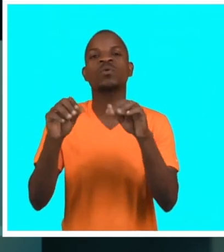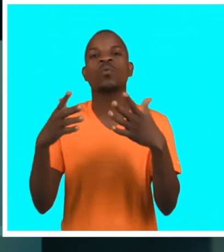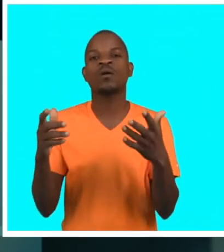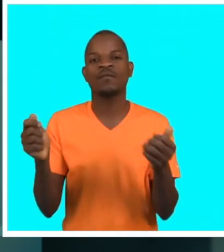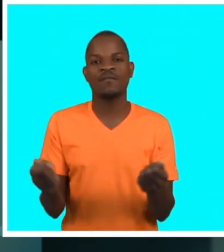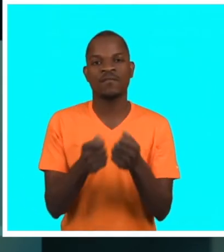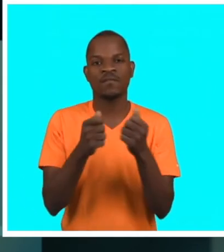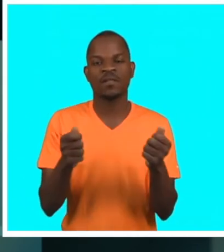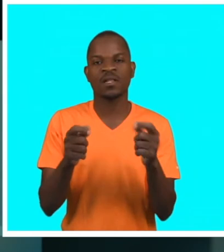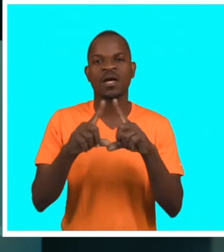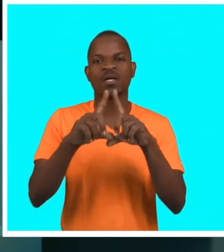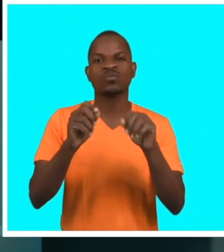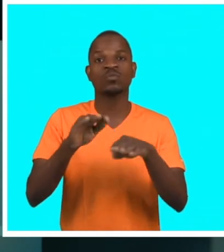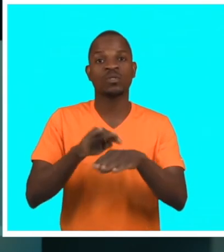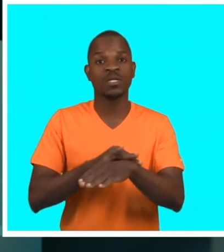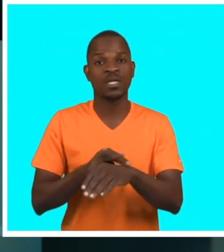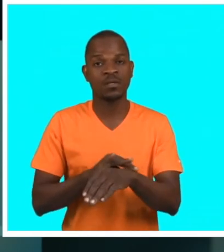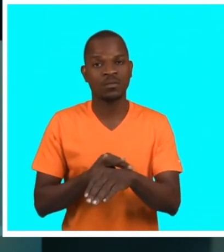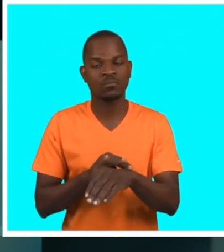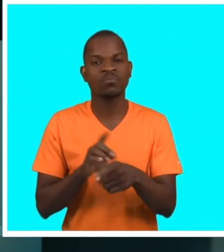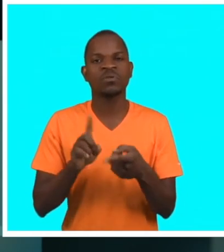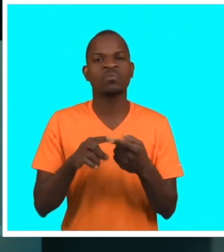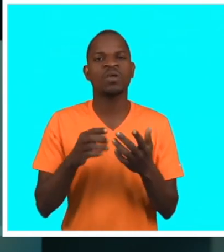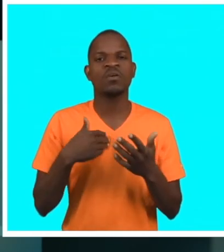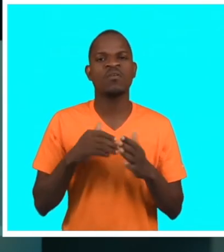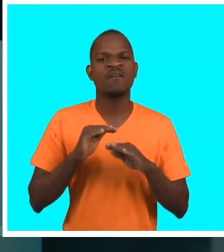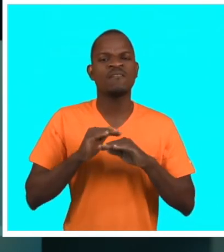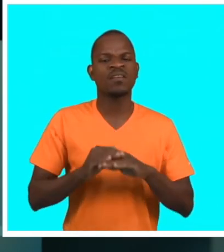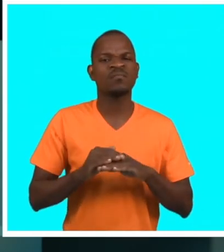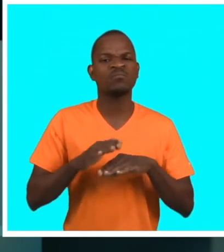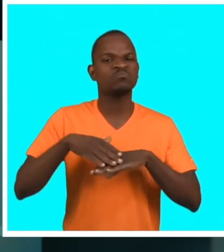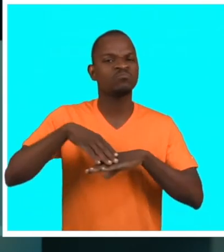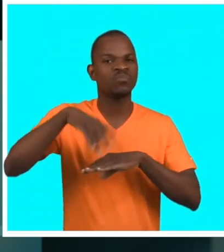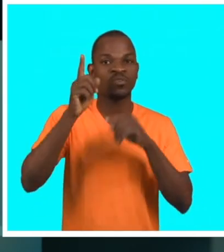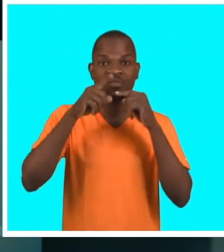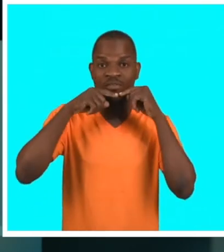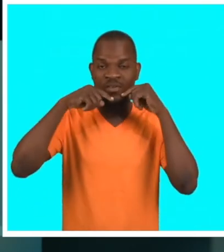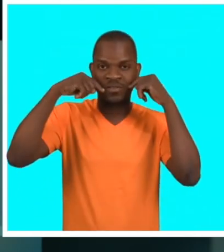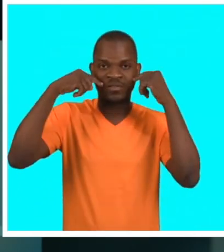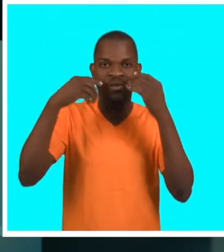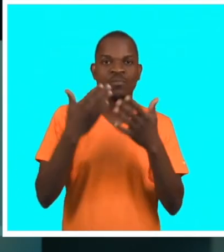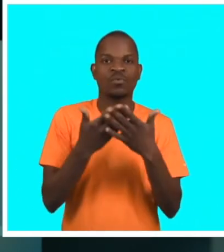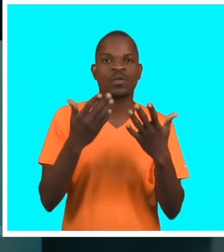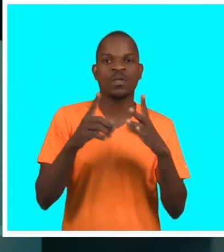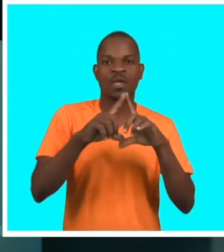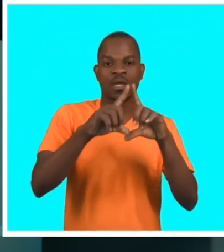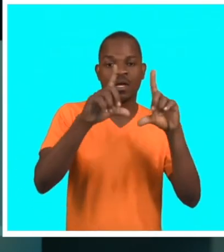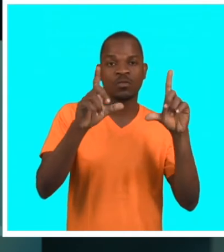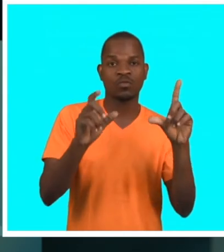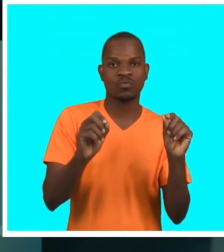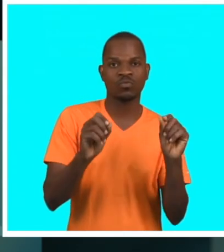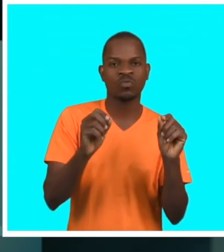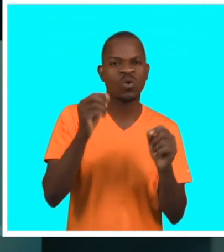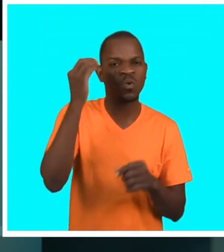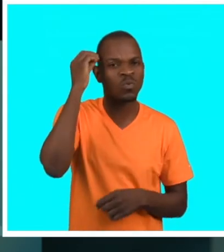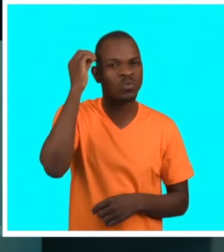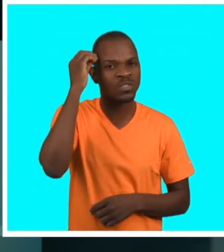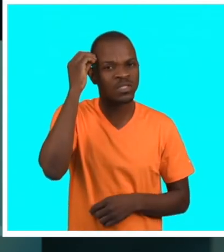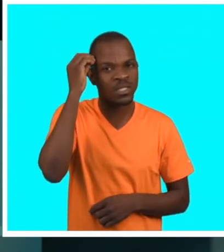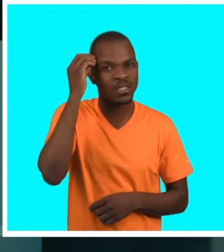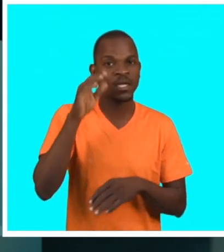Consciência Negra. Eu fiquei muito feliz porque tem a ver com o nome Consciência Negra. Portanto,